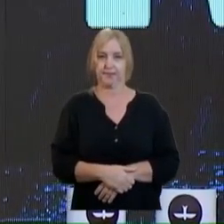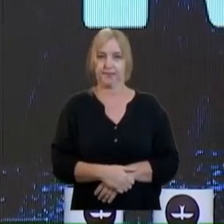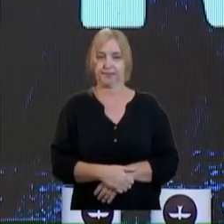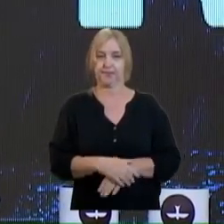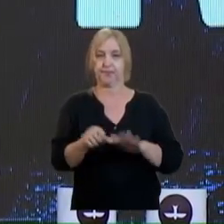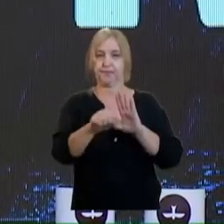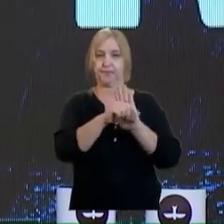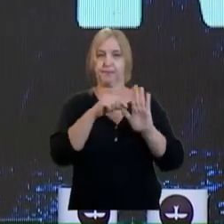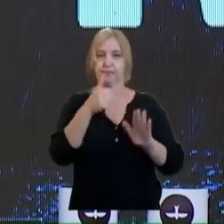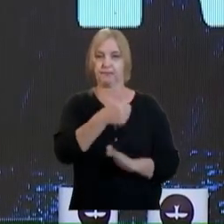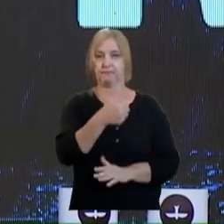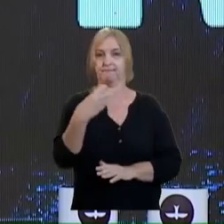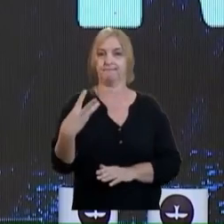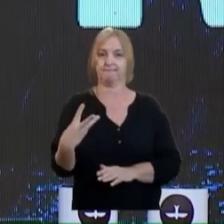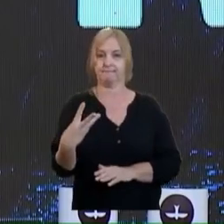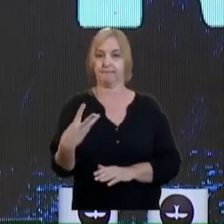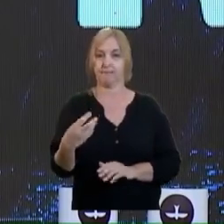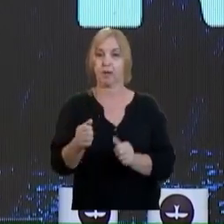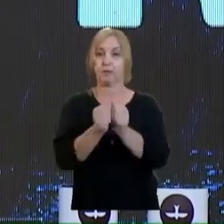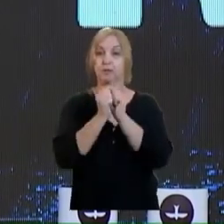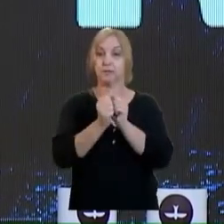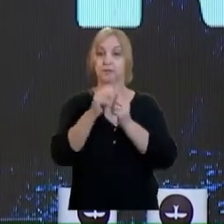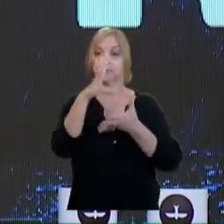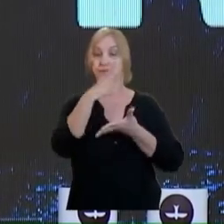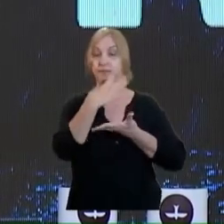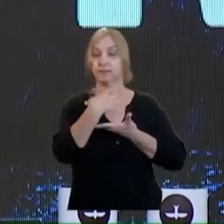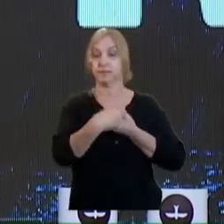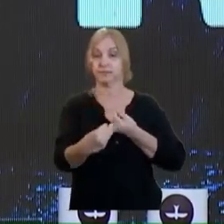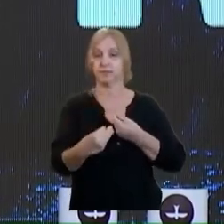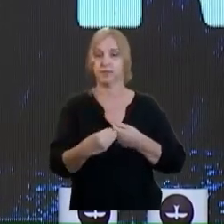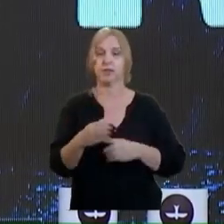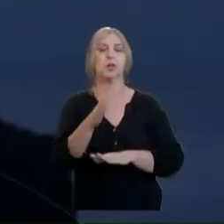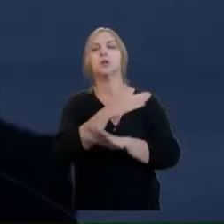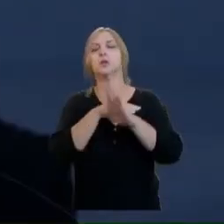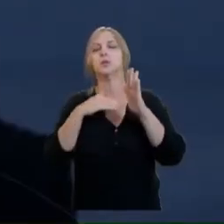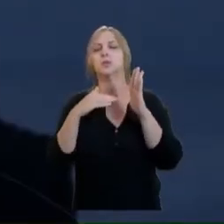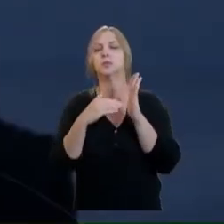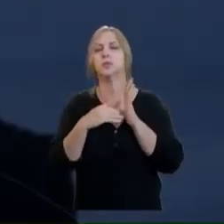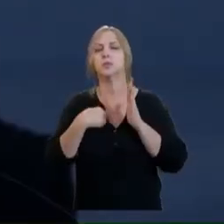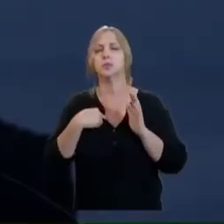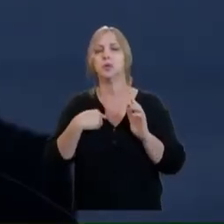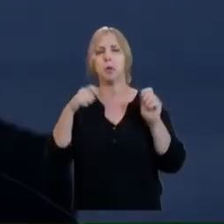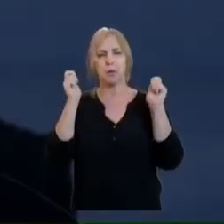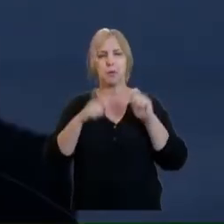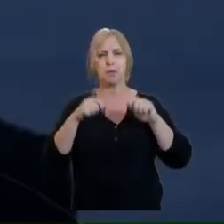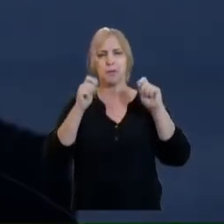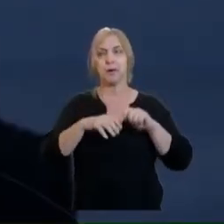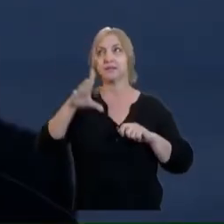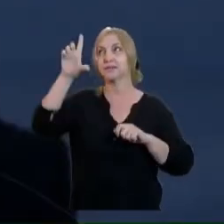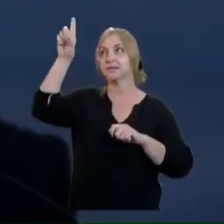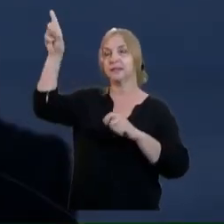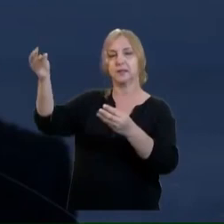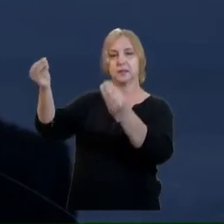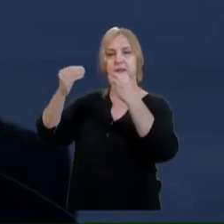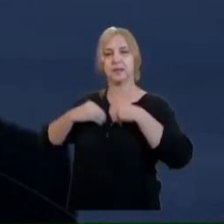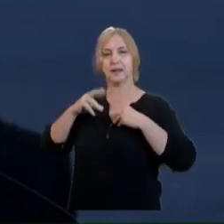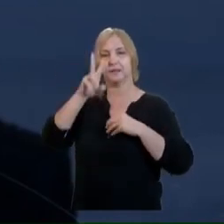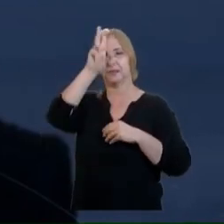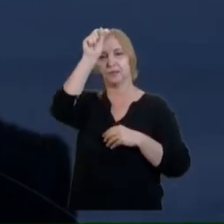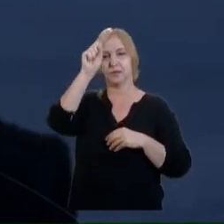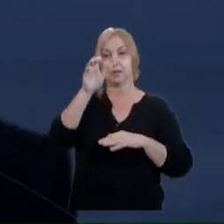O verso 13, vamos falar juntos? Tudo posso naquele que me fortalece. Outra